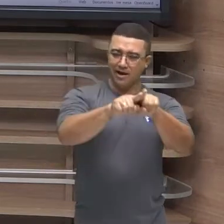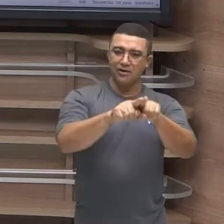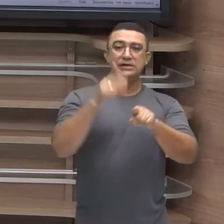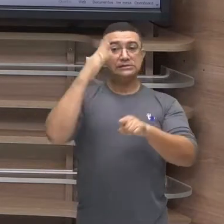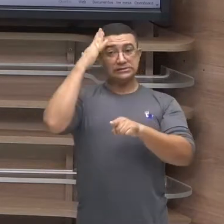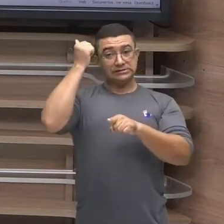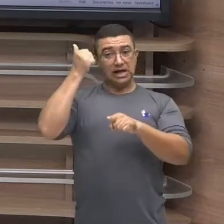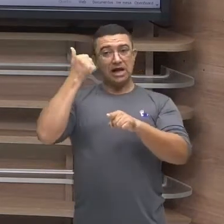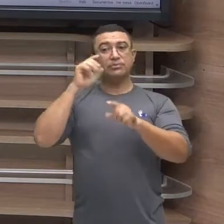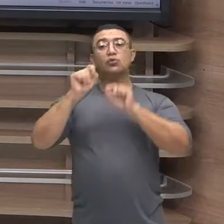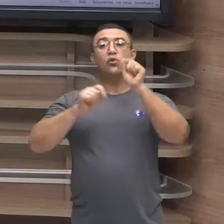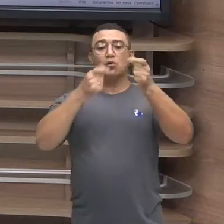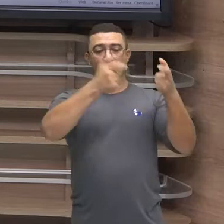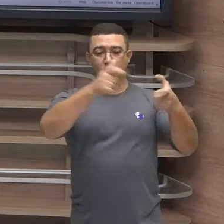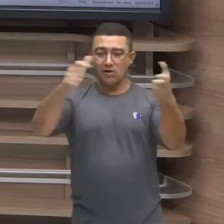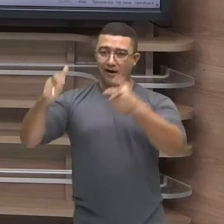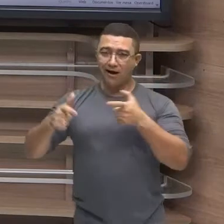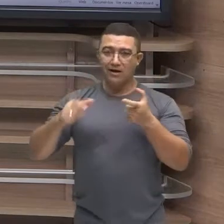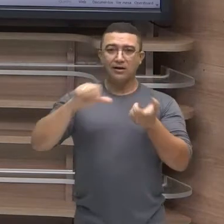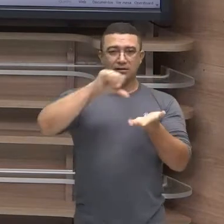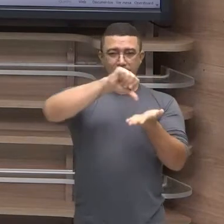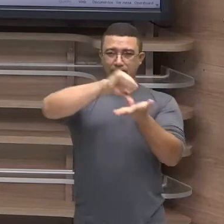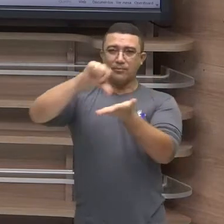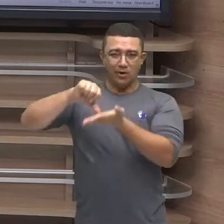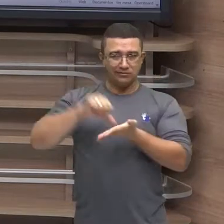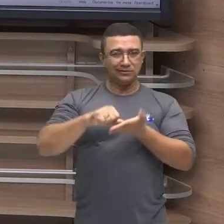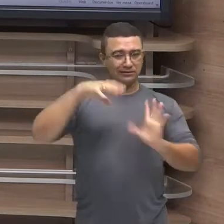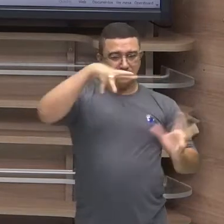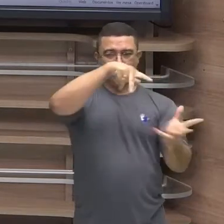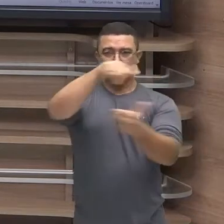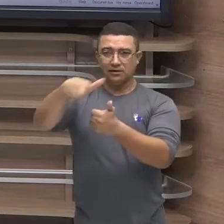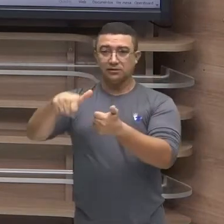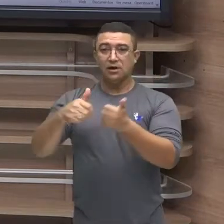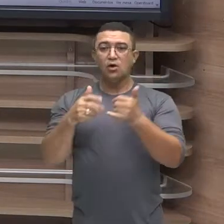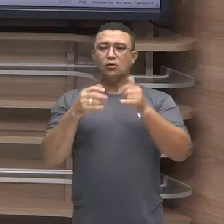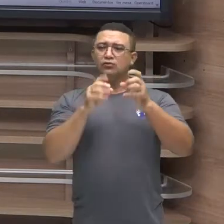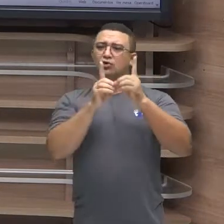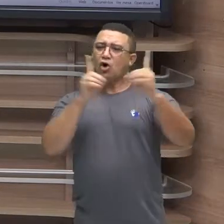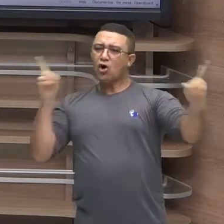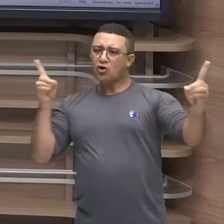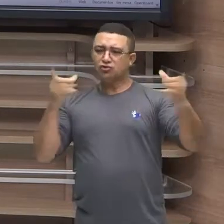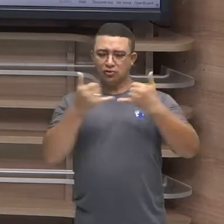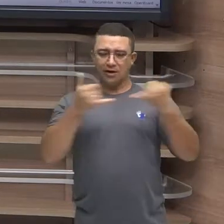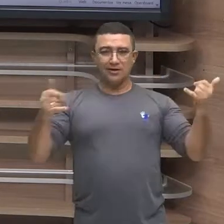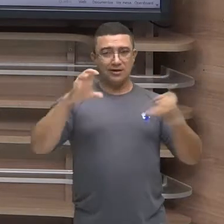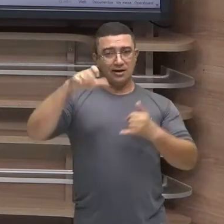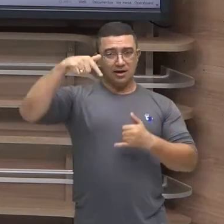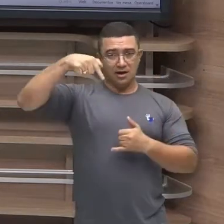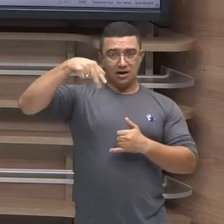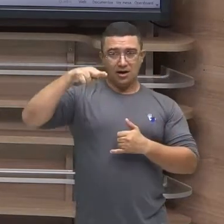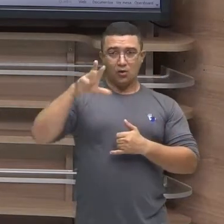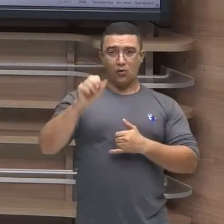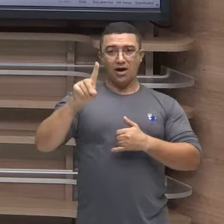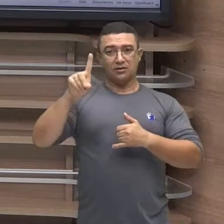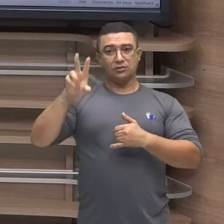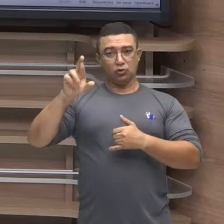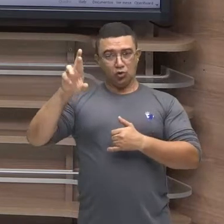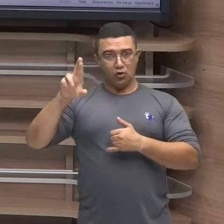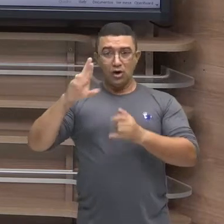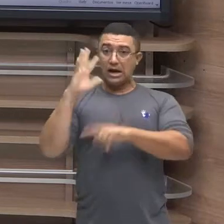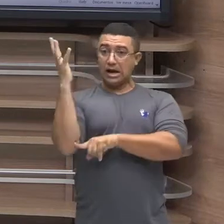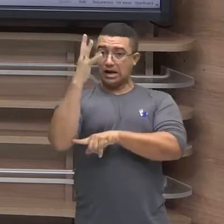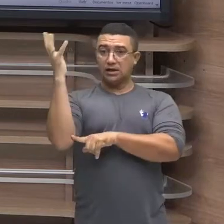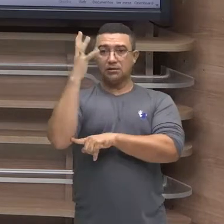mais distante da linha do Equador, as temperaturas elas vão diminuindo. Já no meridiano, a gente tem a definição dos